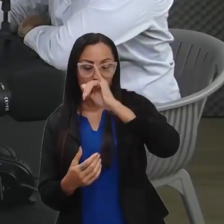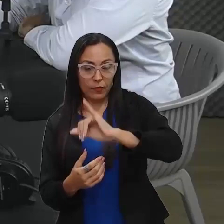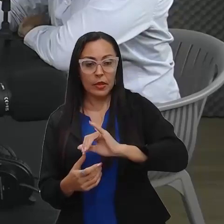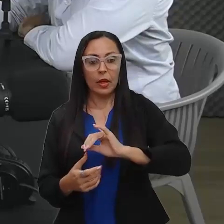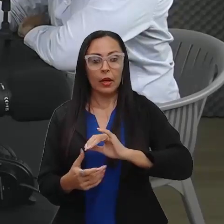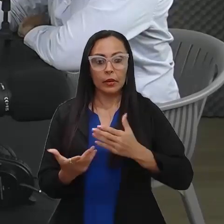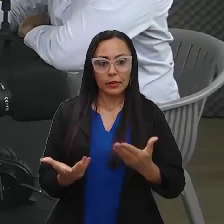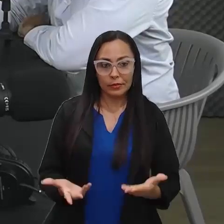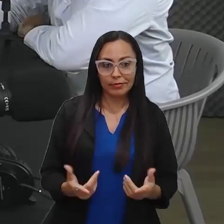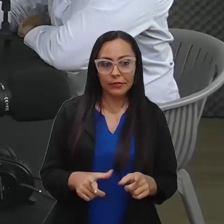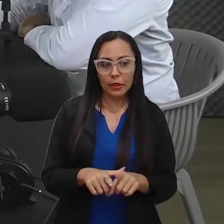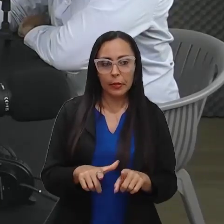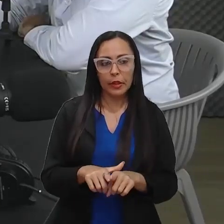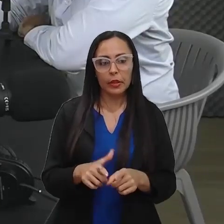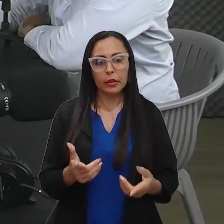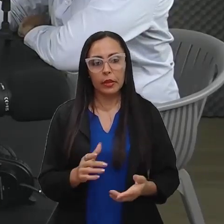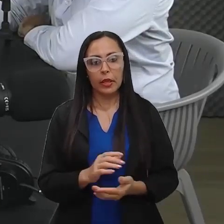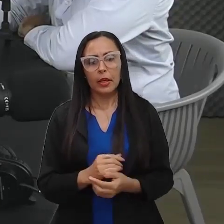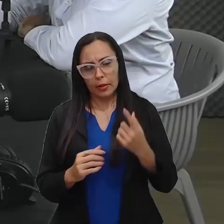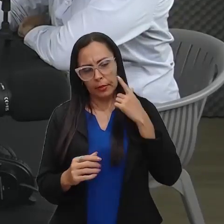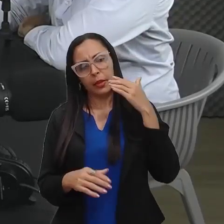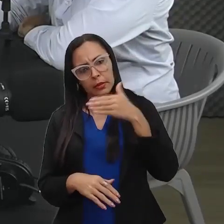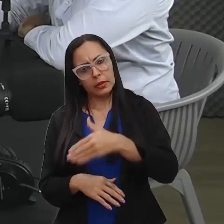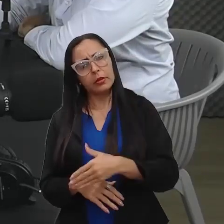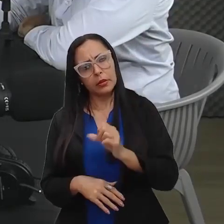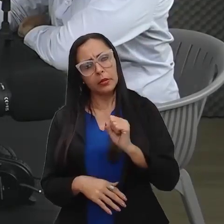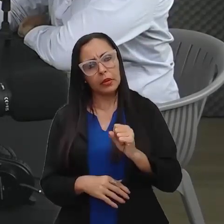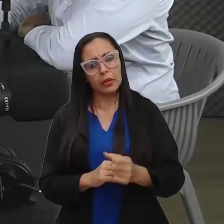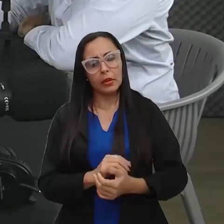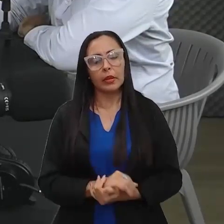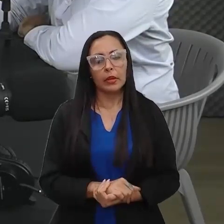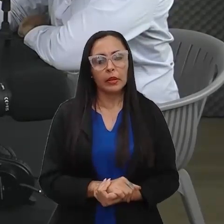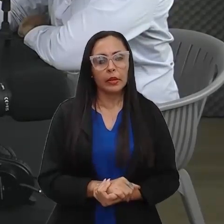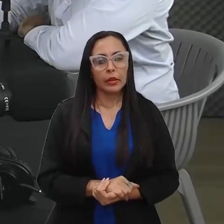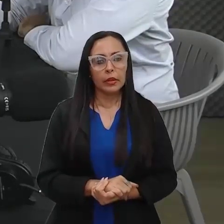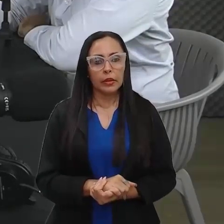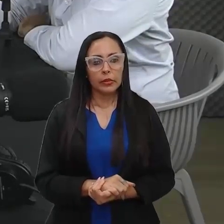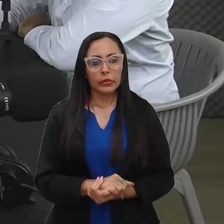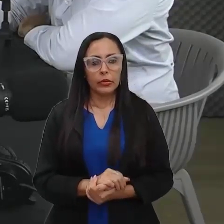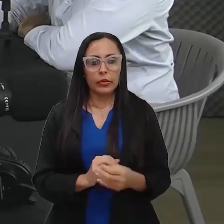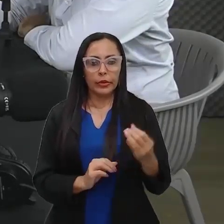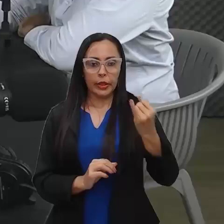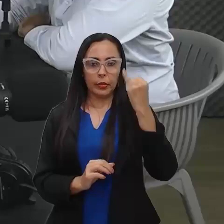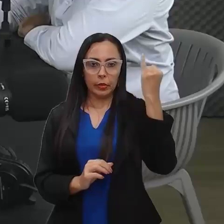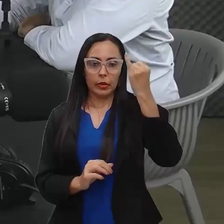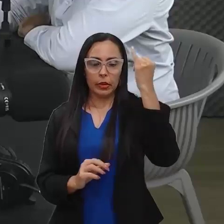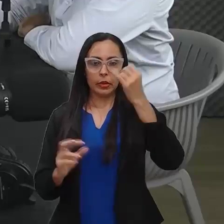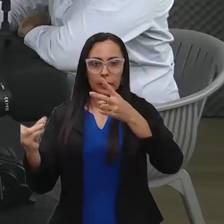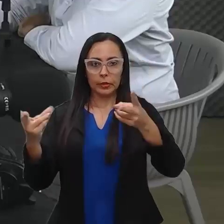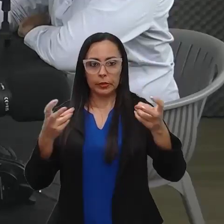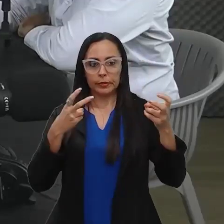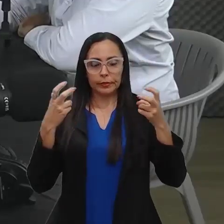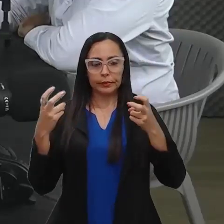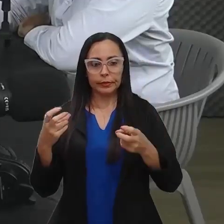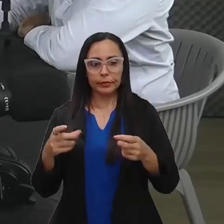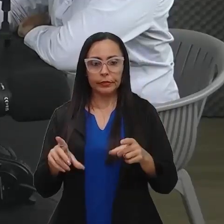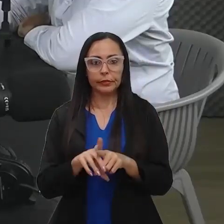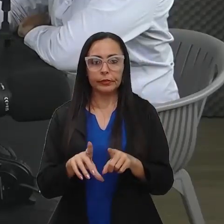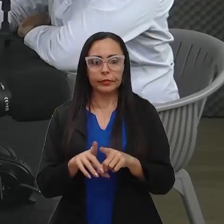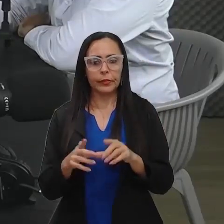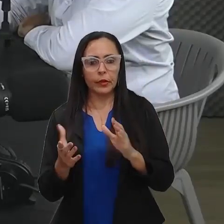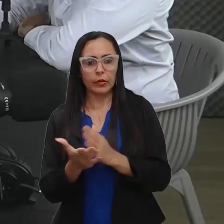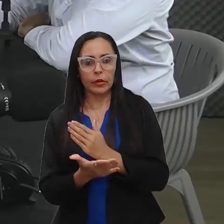vezes, né, e ela faz então parte também dessa rede, né? E o que é muito importante perceber, que ela vai, né, muitas